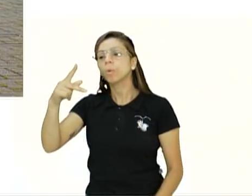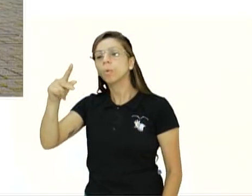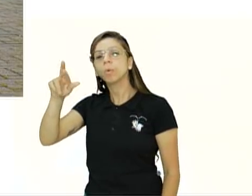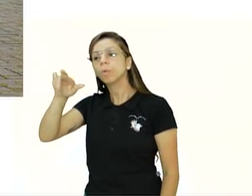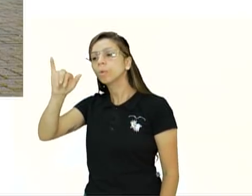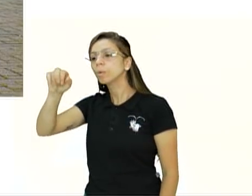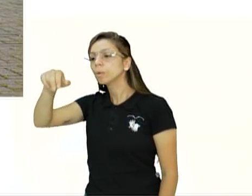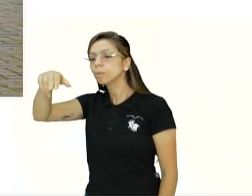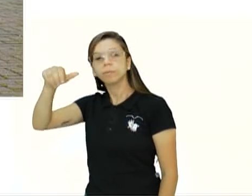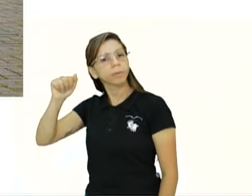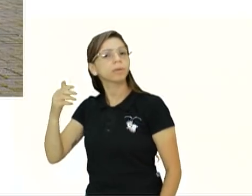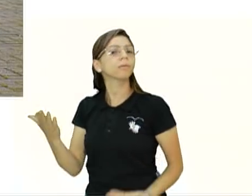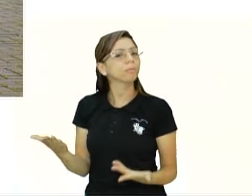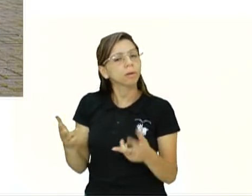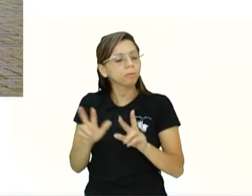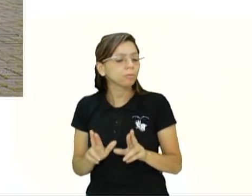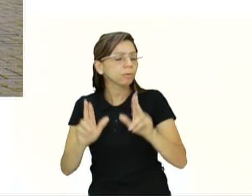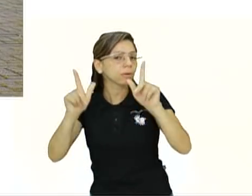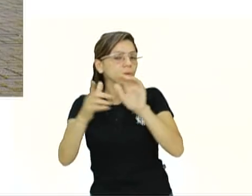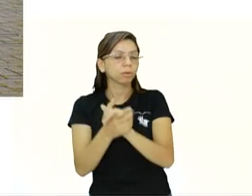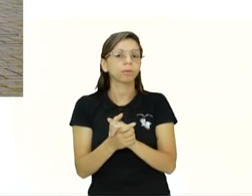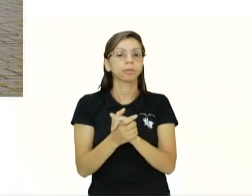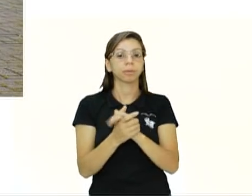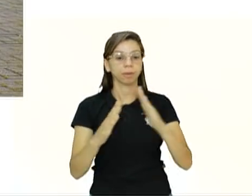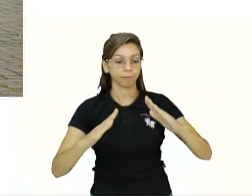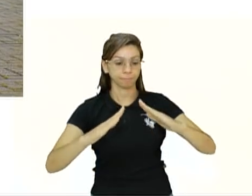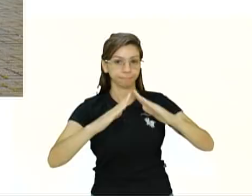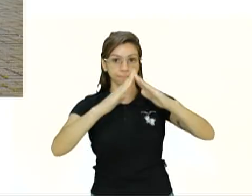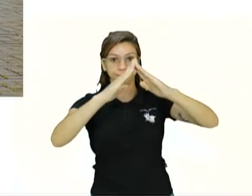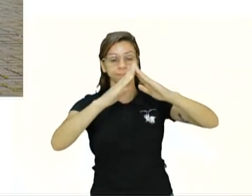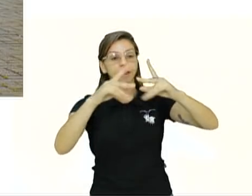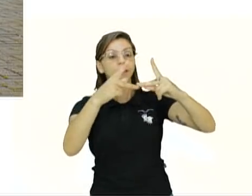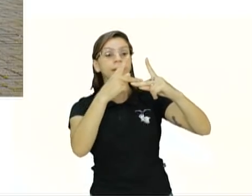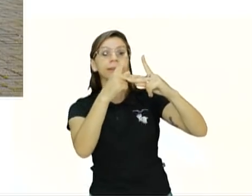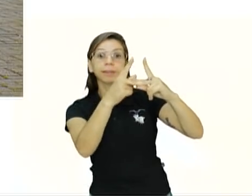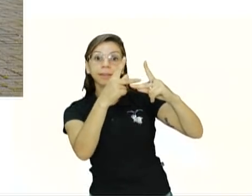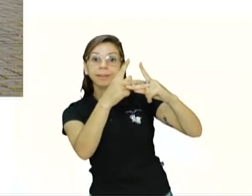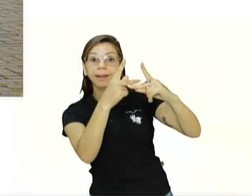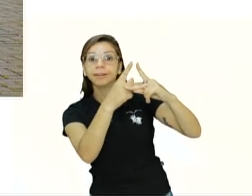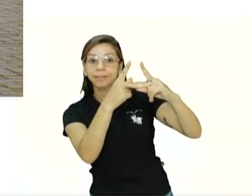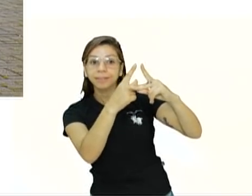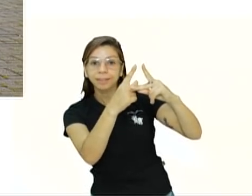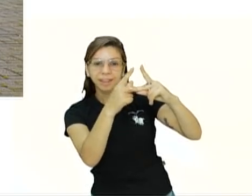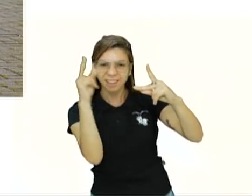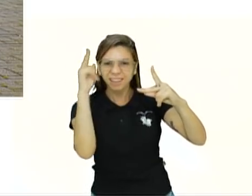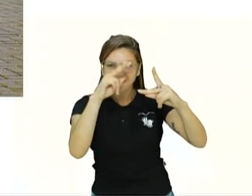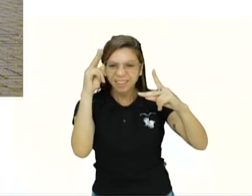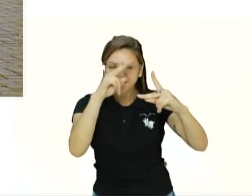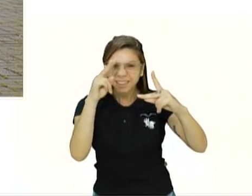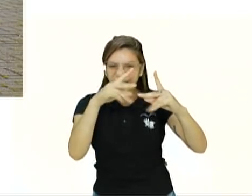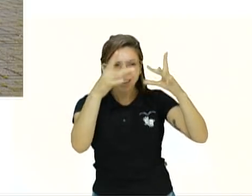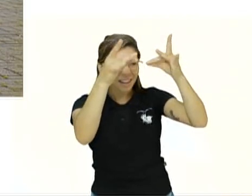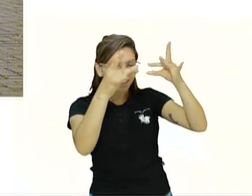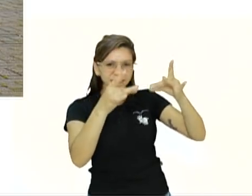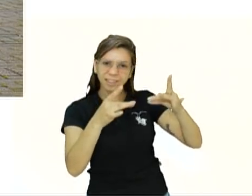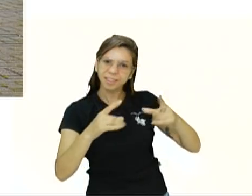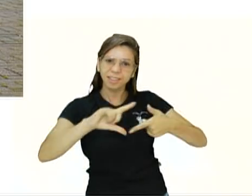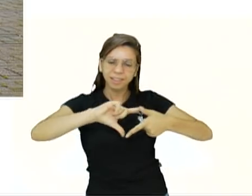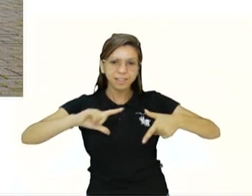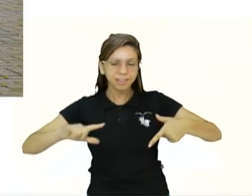As faces da pirâmide são triangulares. Lembra disso? Lembra dos elementos da geometria